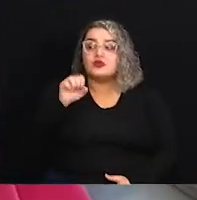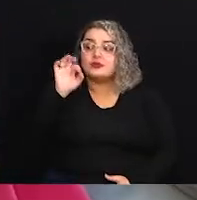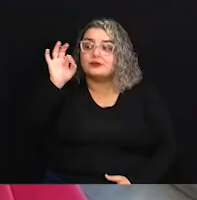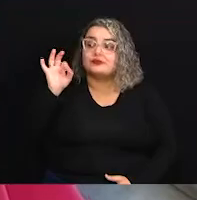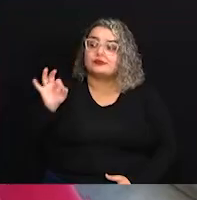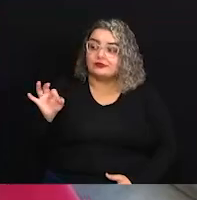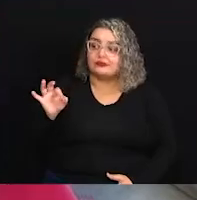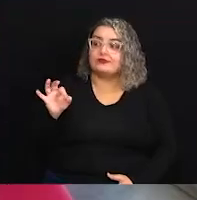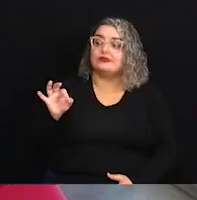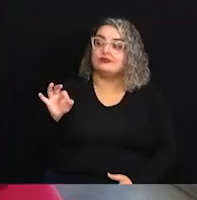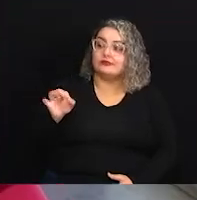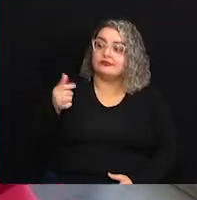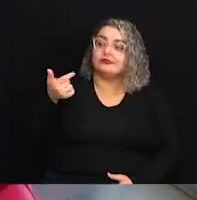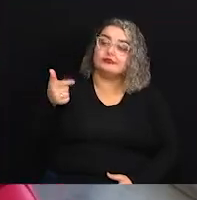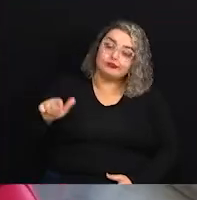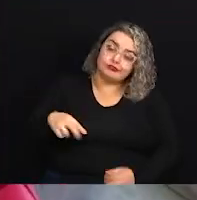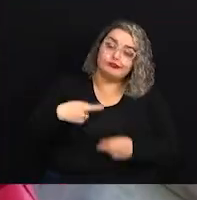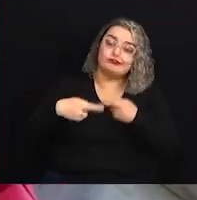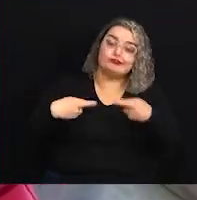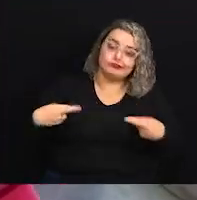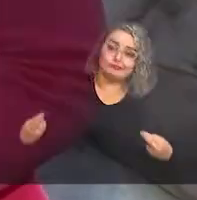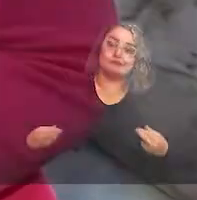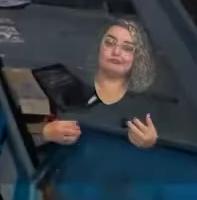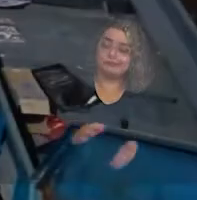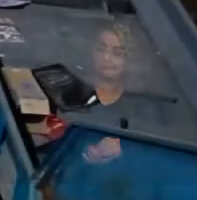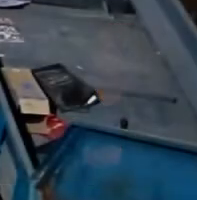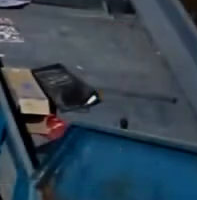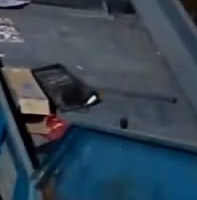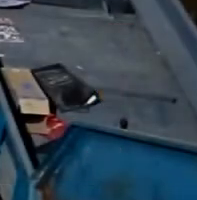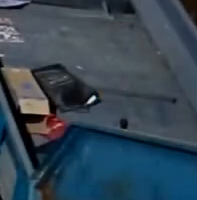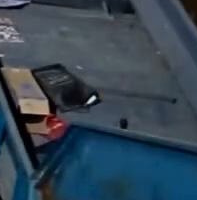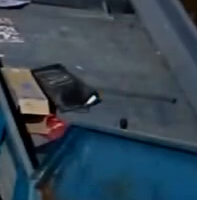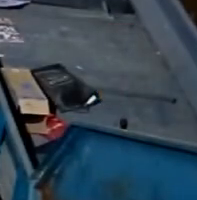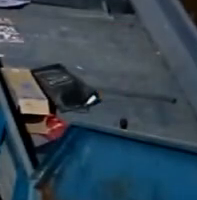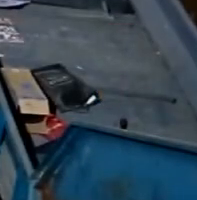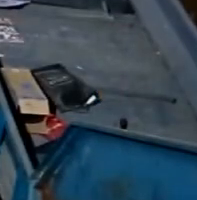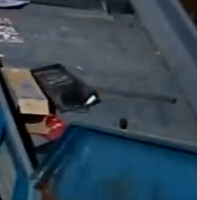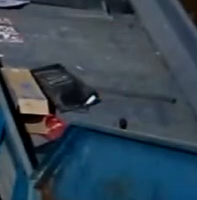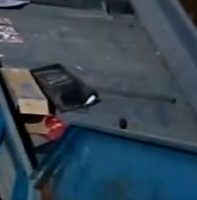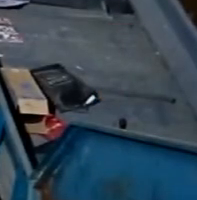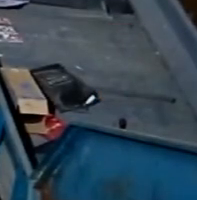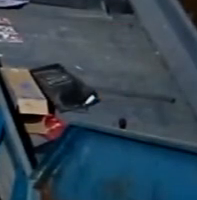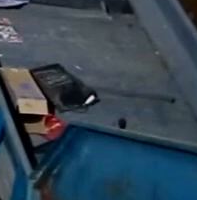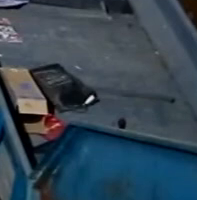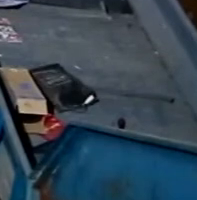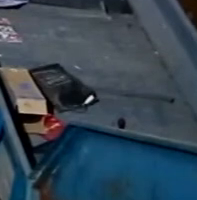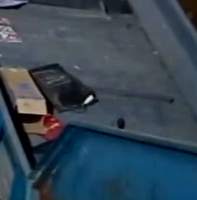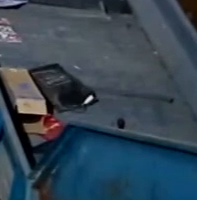1,28% segue para a reciclagem.